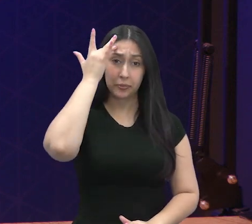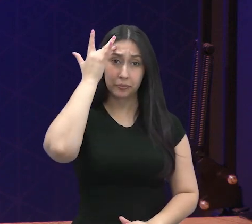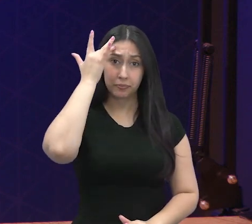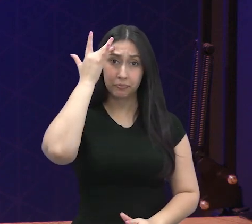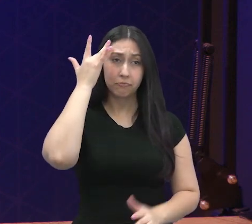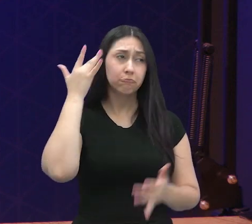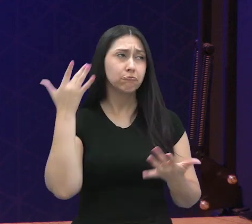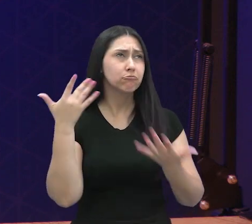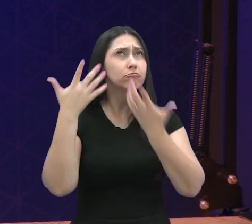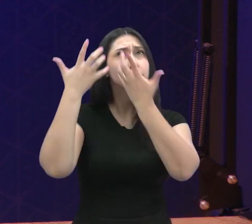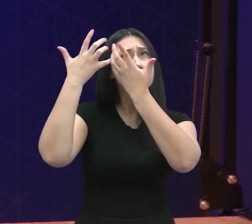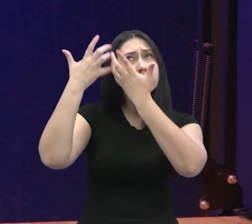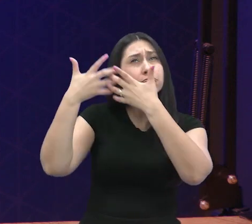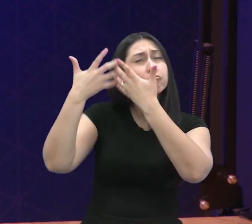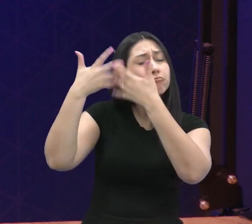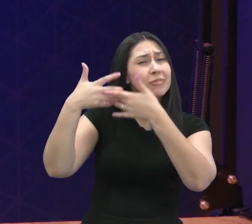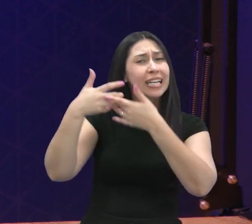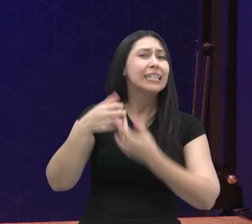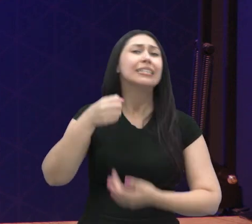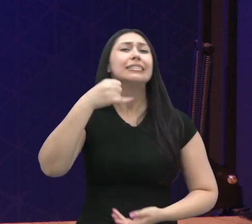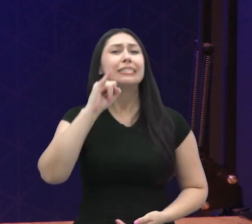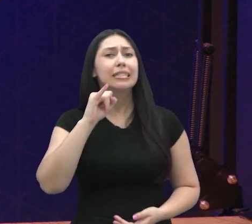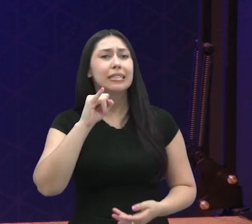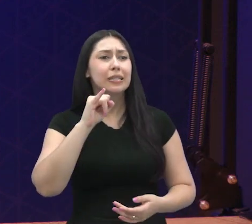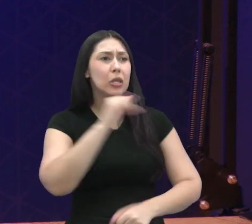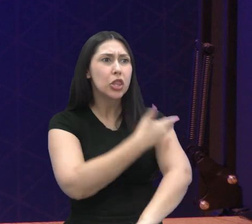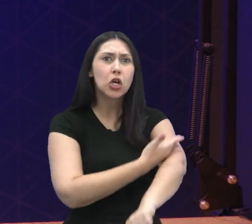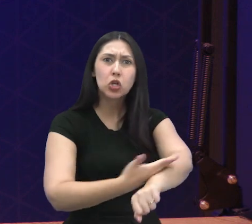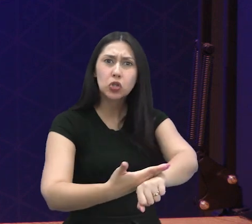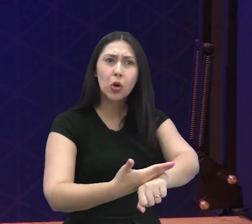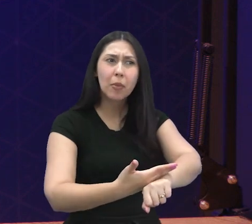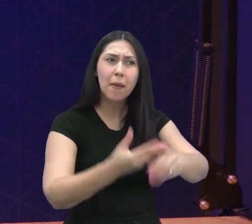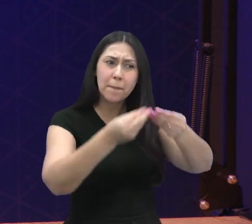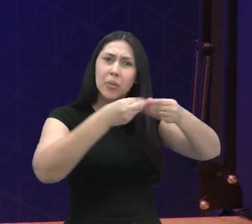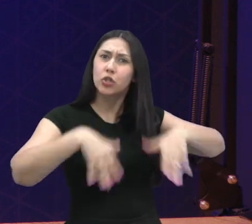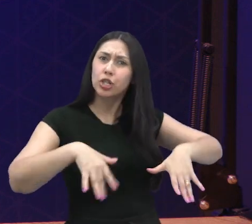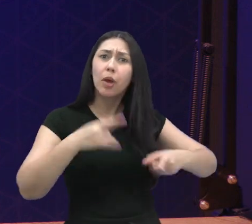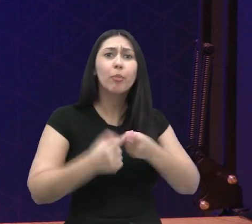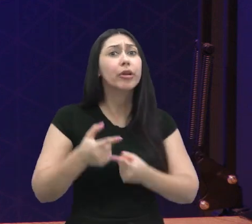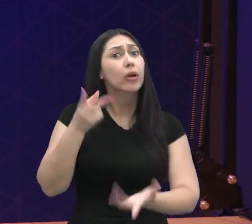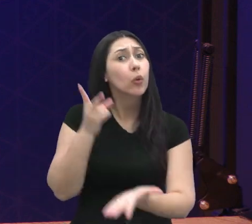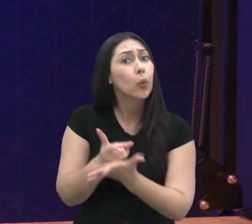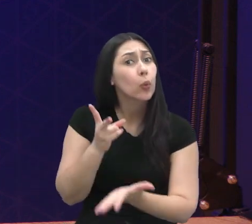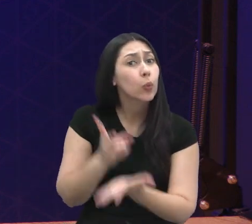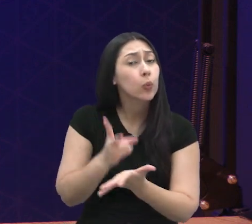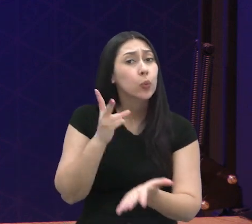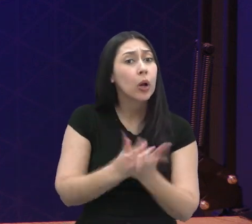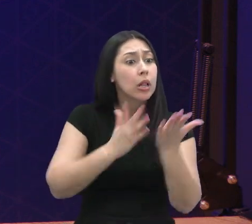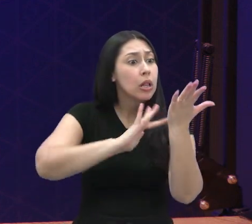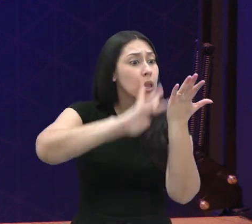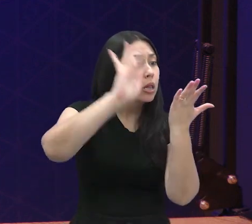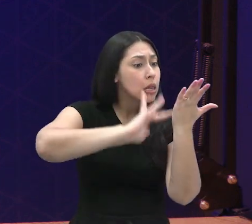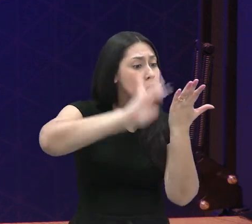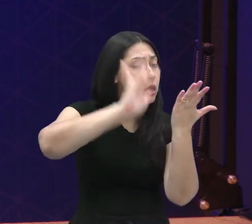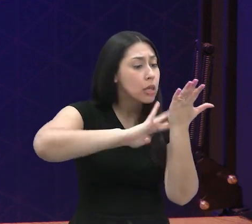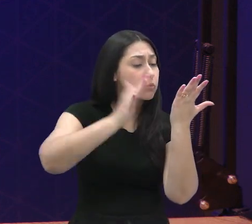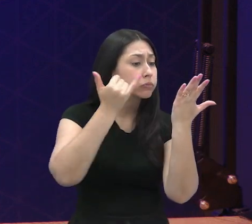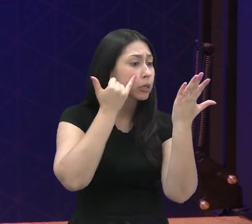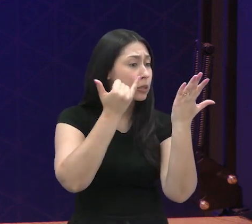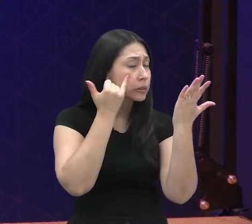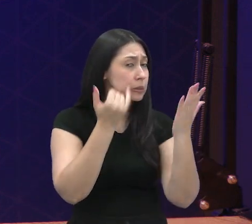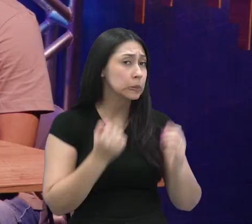mental. E parando para pensar, se esse hábito nos faz tão mal, por que é que a gente continua nesse ciclo vicioso de consumo